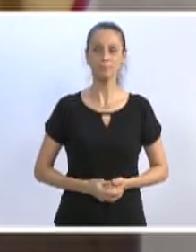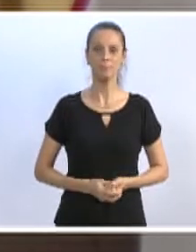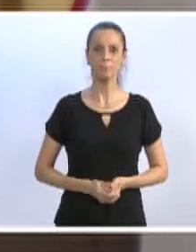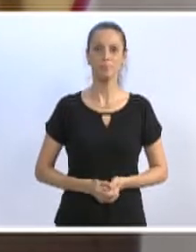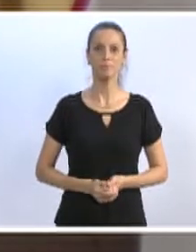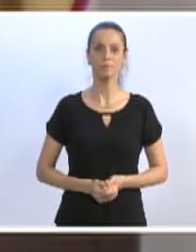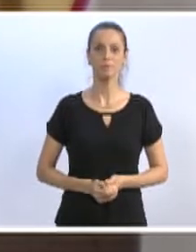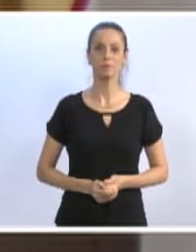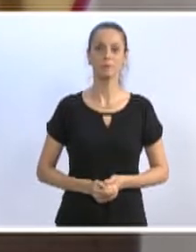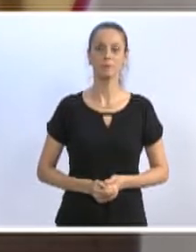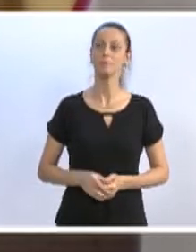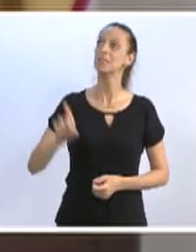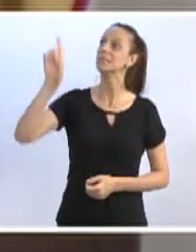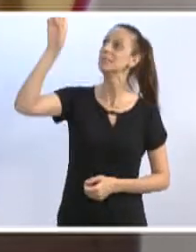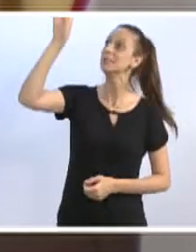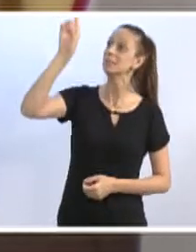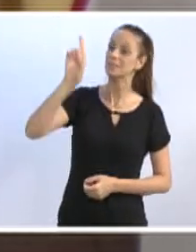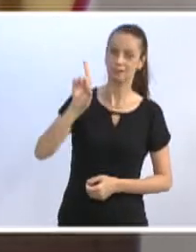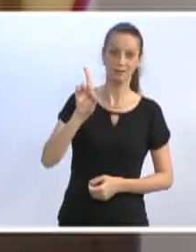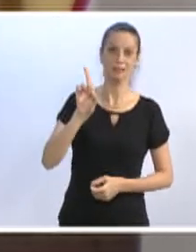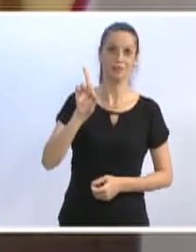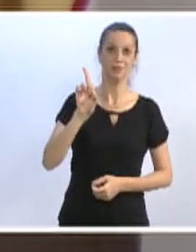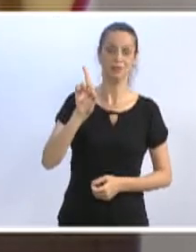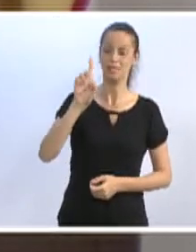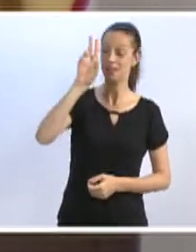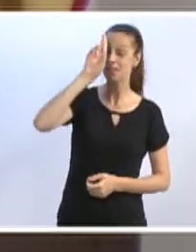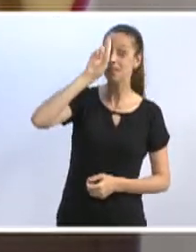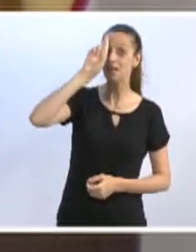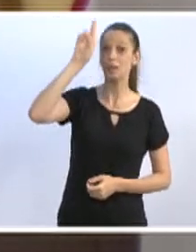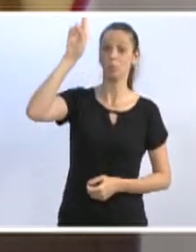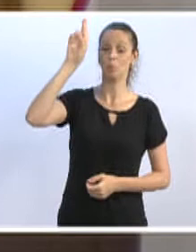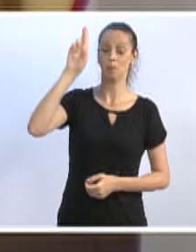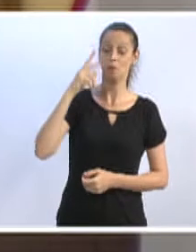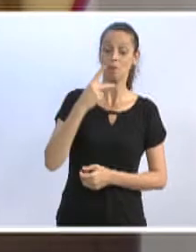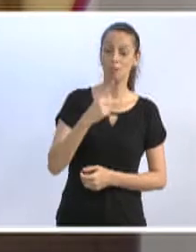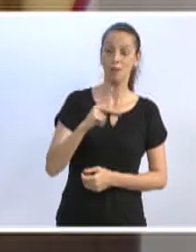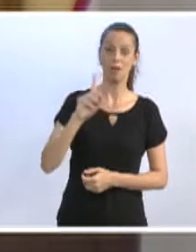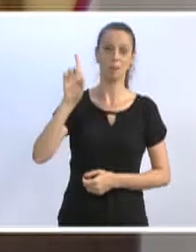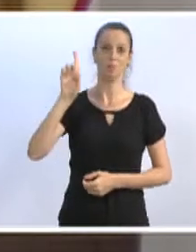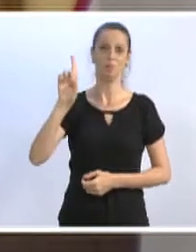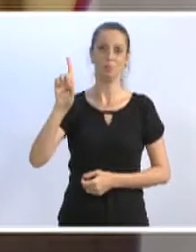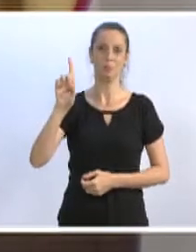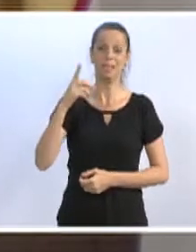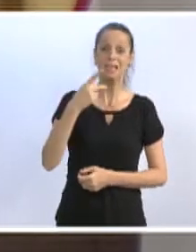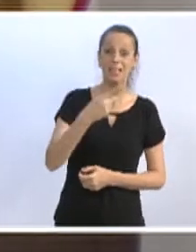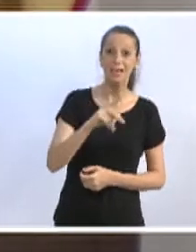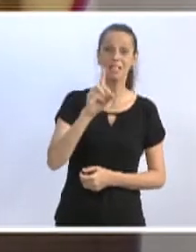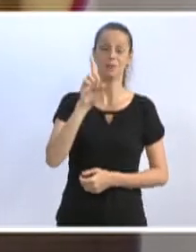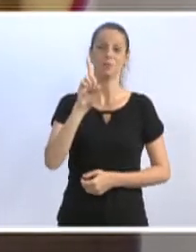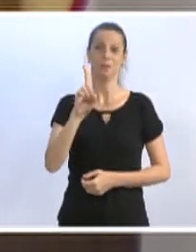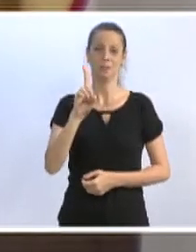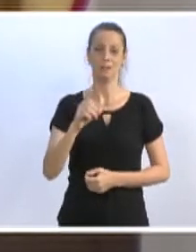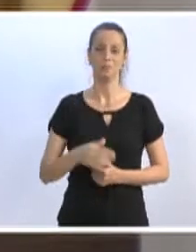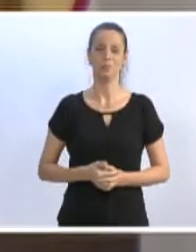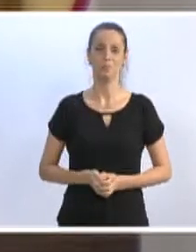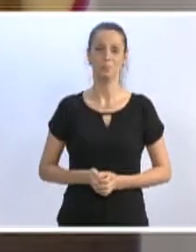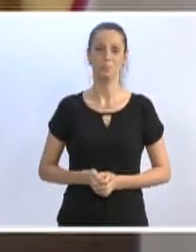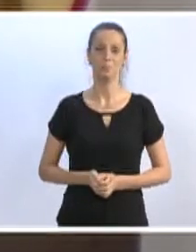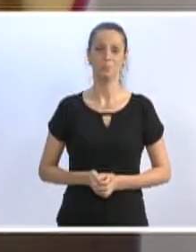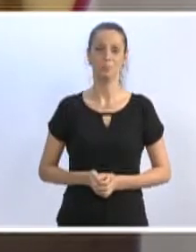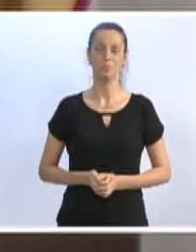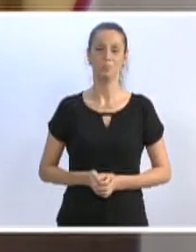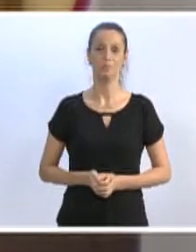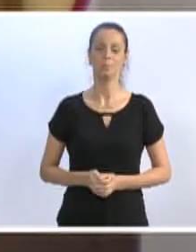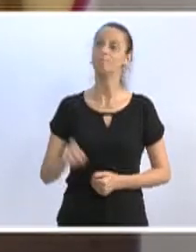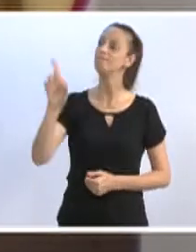O Senhor teu Deus, não é um Senhor qualquer, o teu Deus, alguém